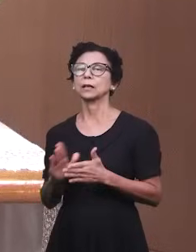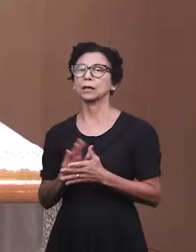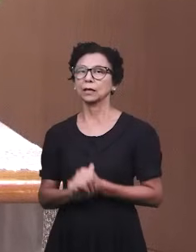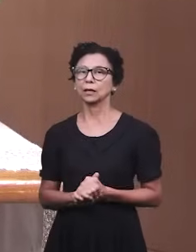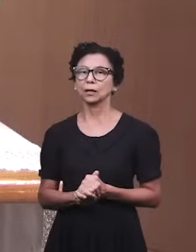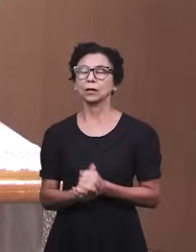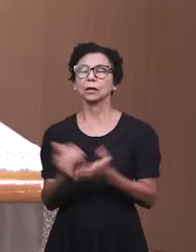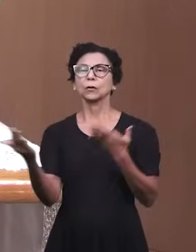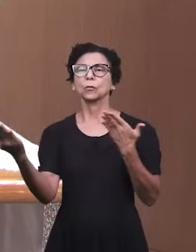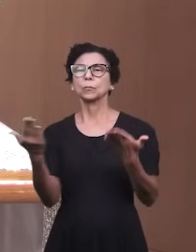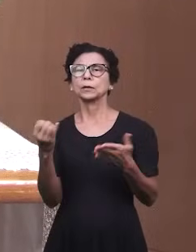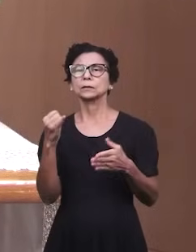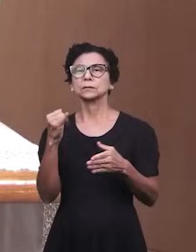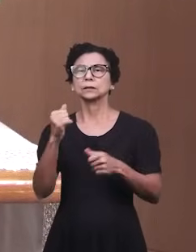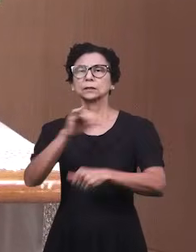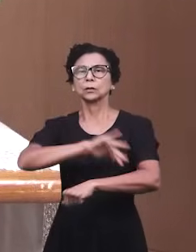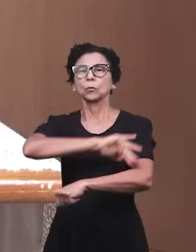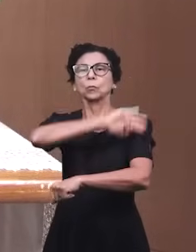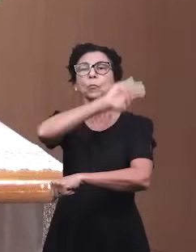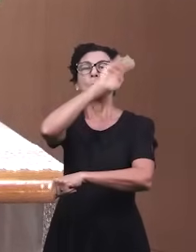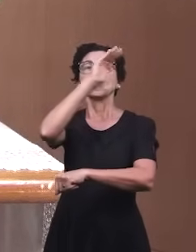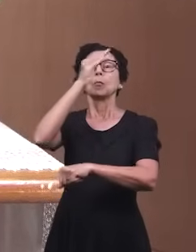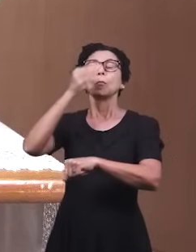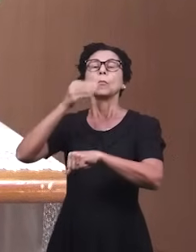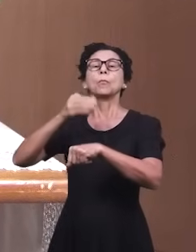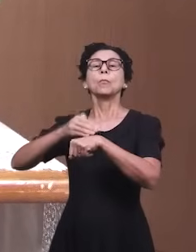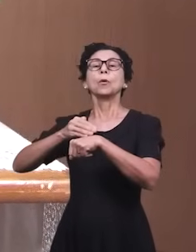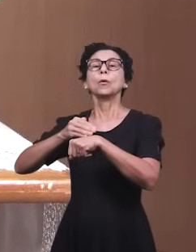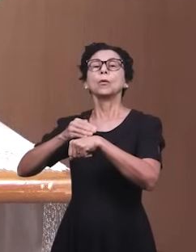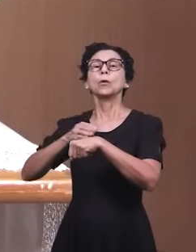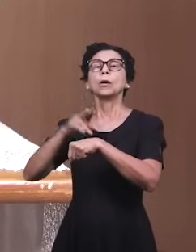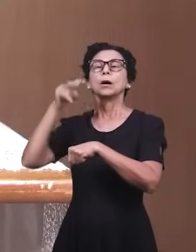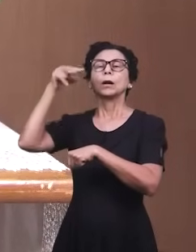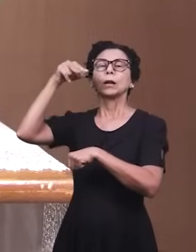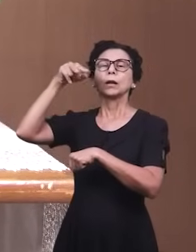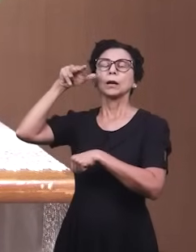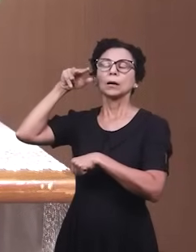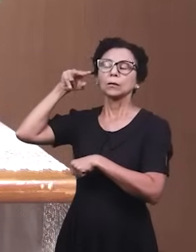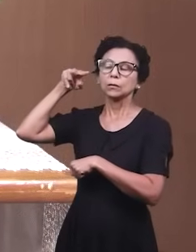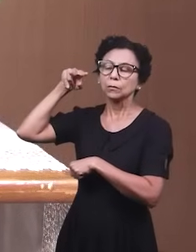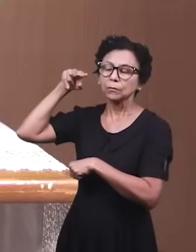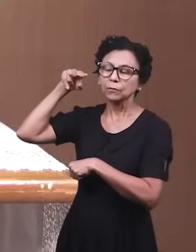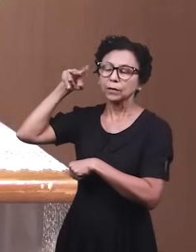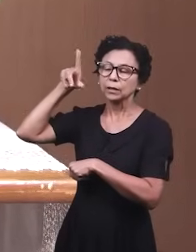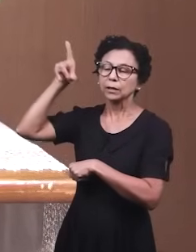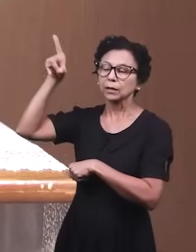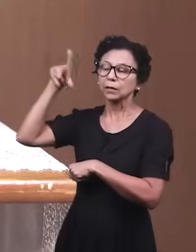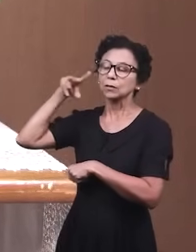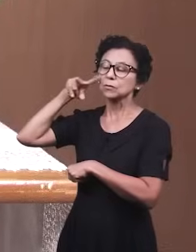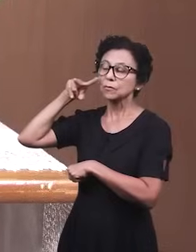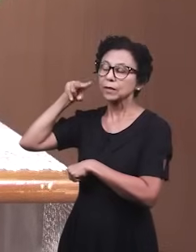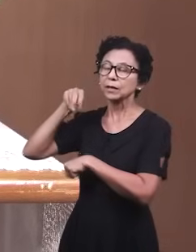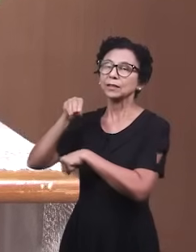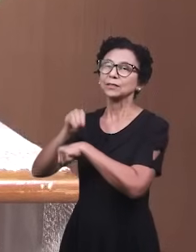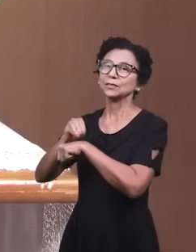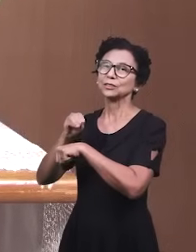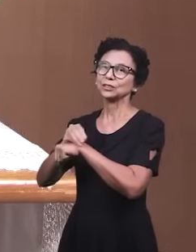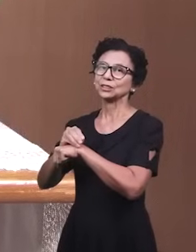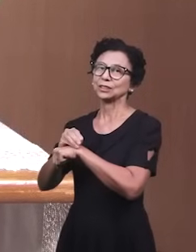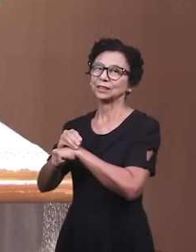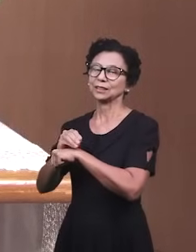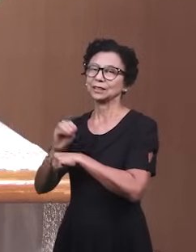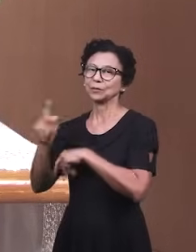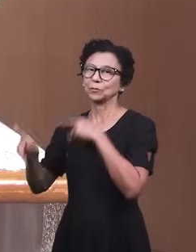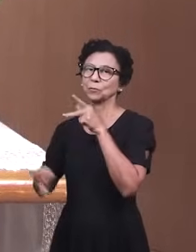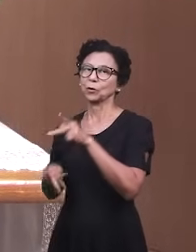píncaro de uma montanha. Ela vê desde o Pentecostes até agora. Próximos estamos do Senhor. E